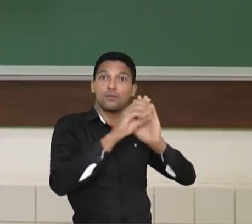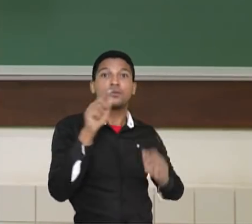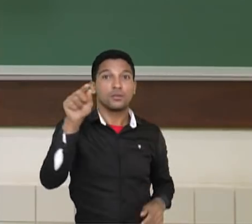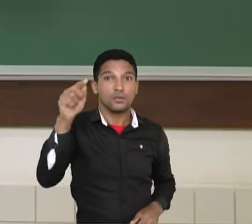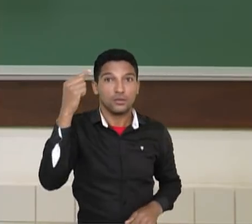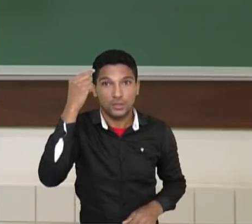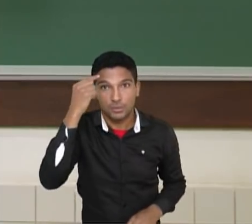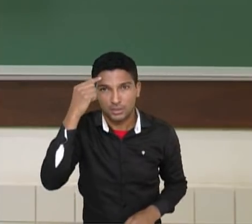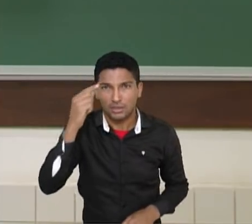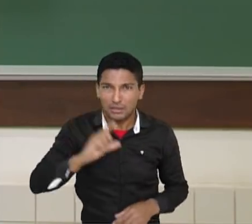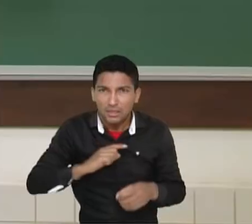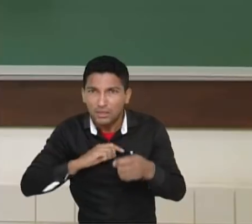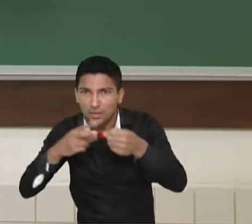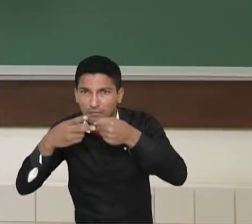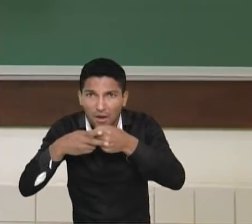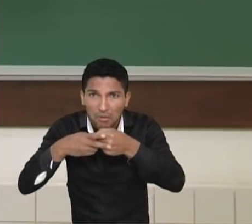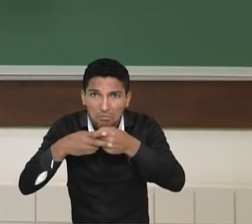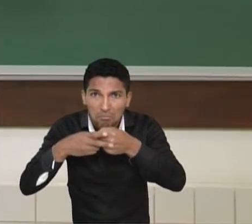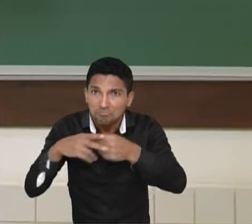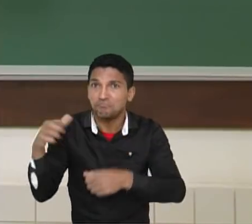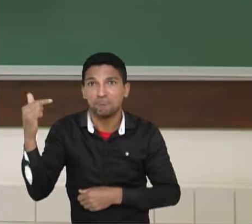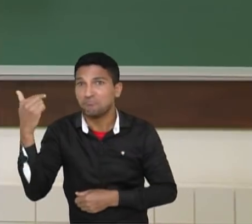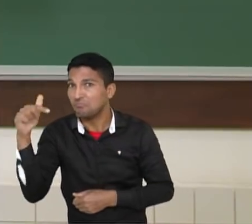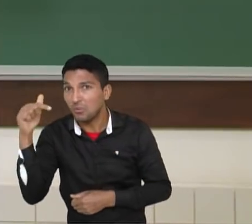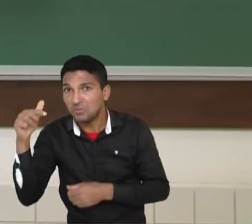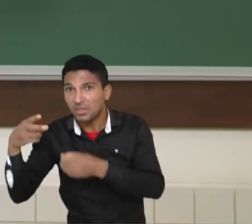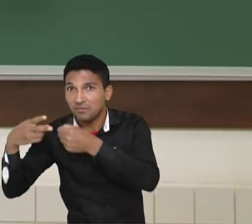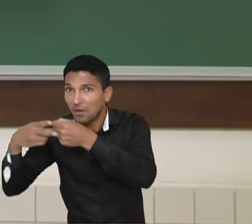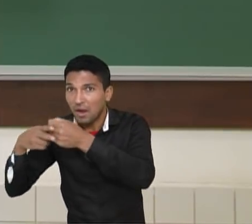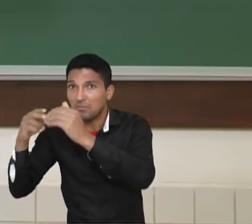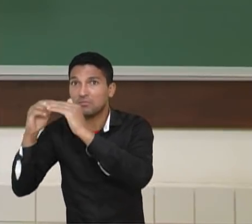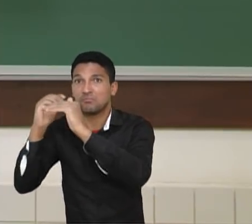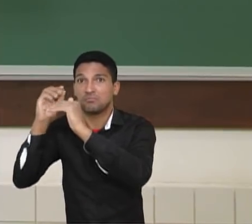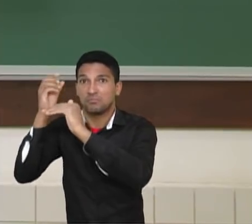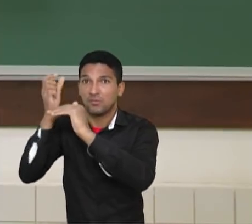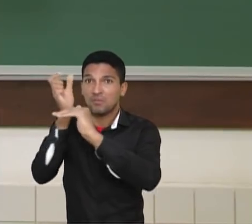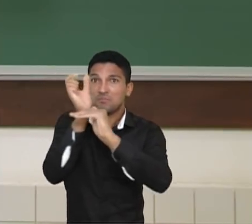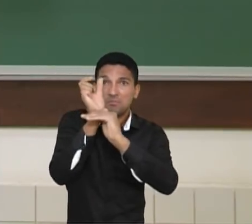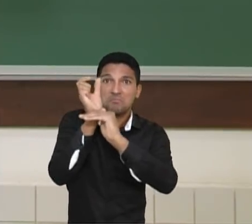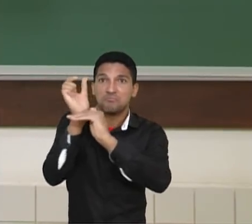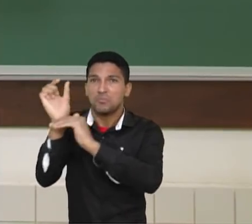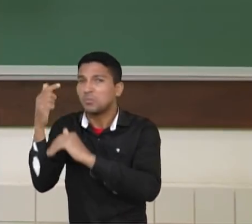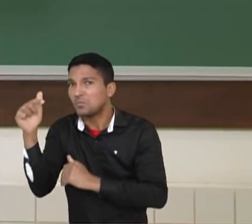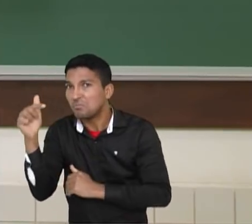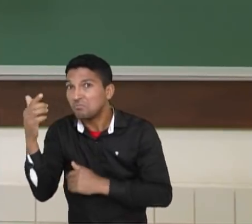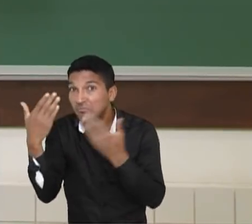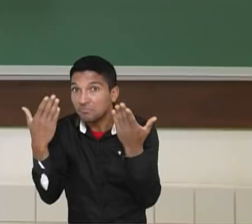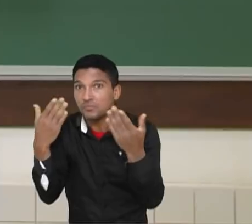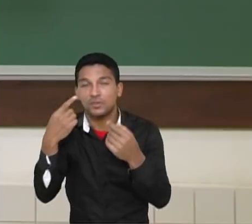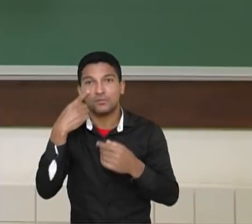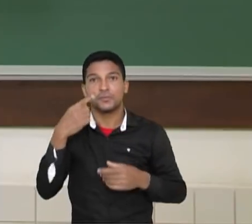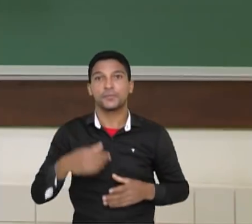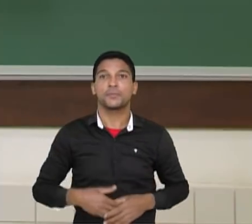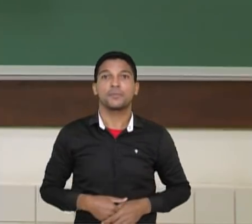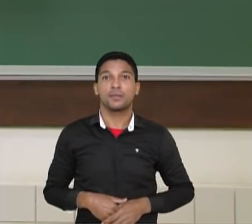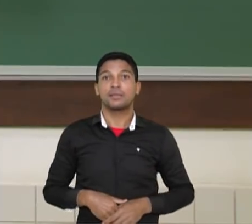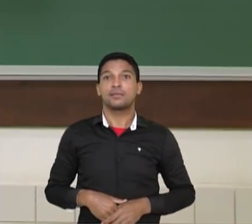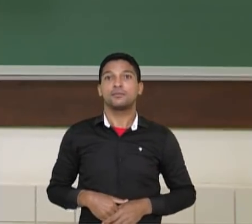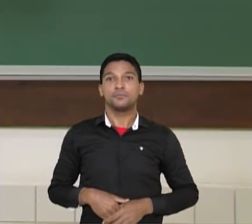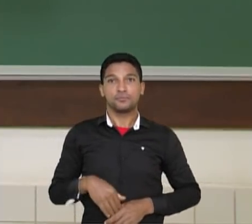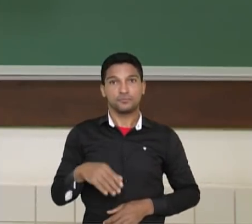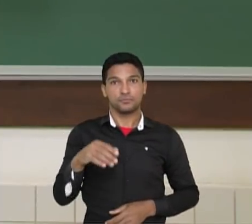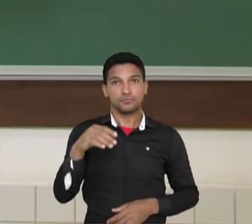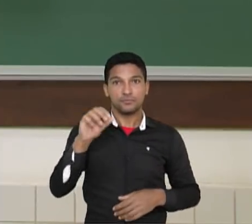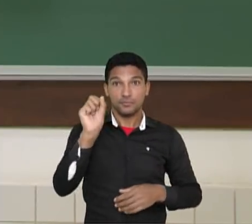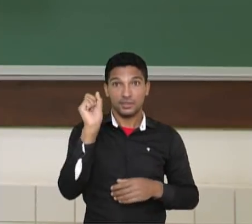verbo? Não há. Então, ou é um enunciado de frase nominal, ou ele não é um enunciado de sentido completo,